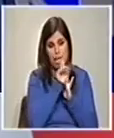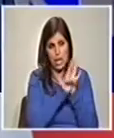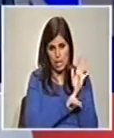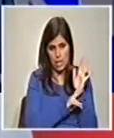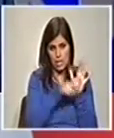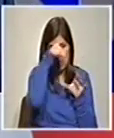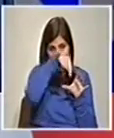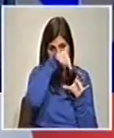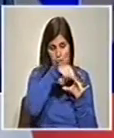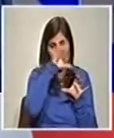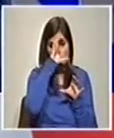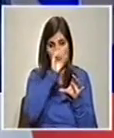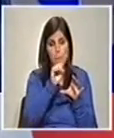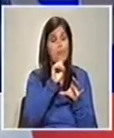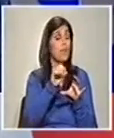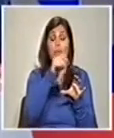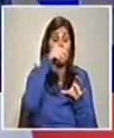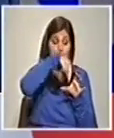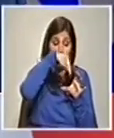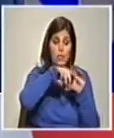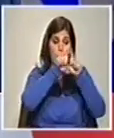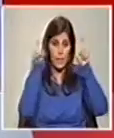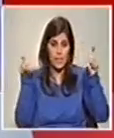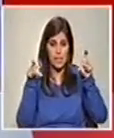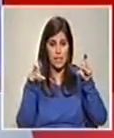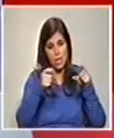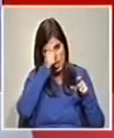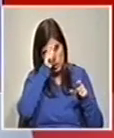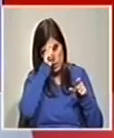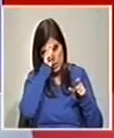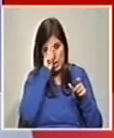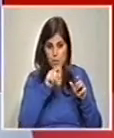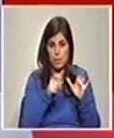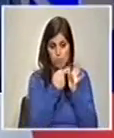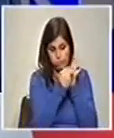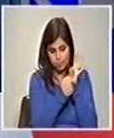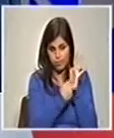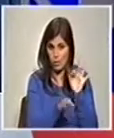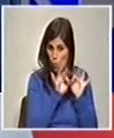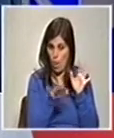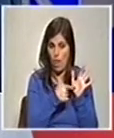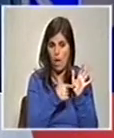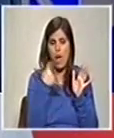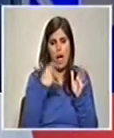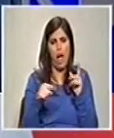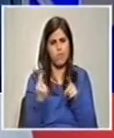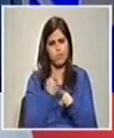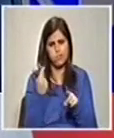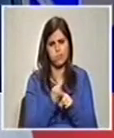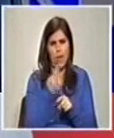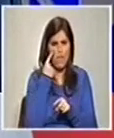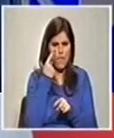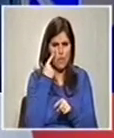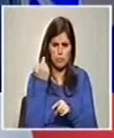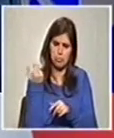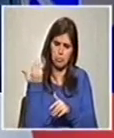governo fossem observadas, tal como as descrevem, há uma série de acontecimentos que nós temos vivido